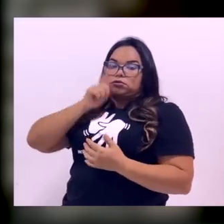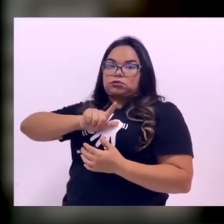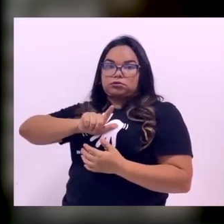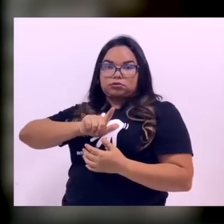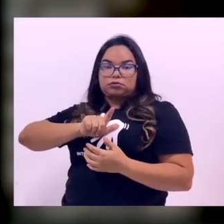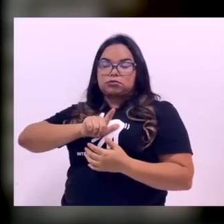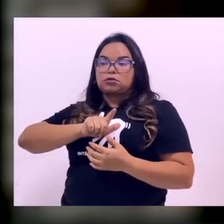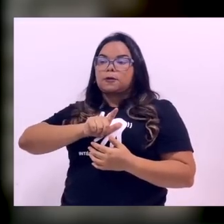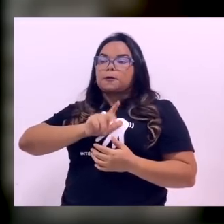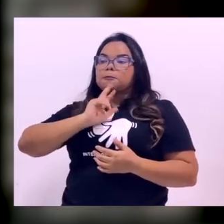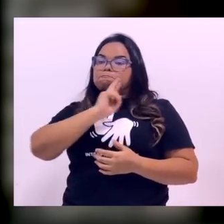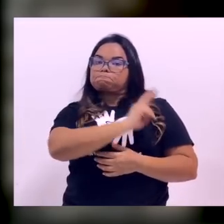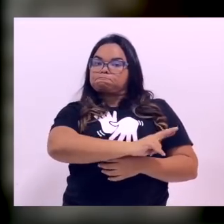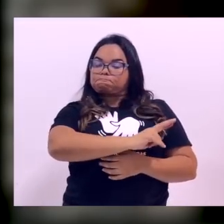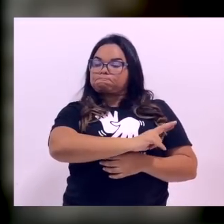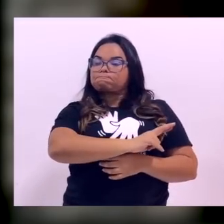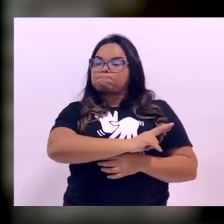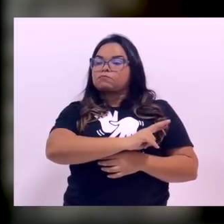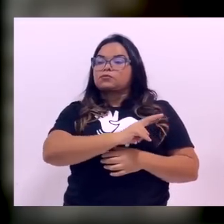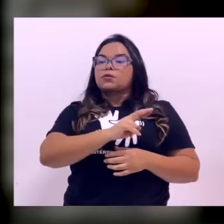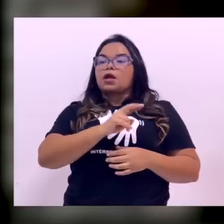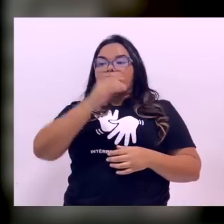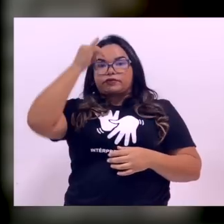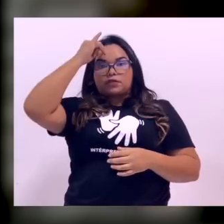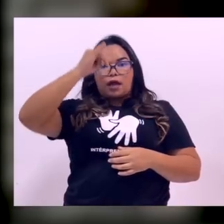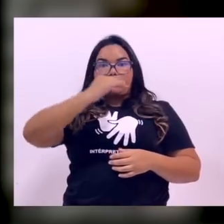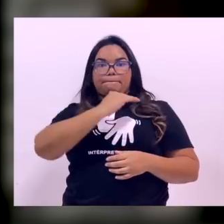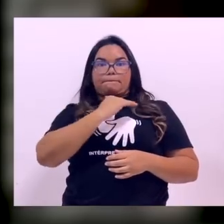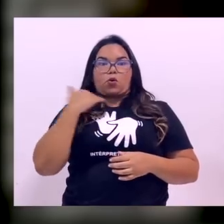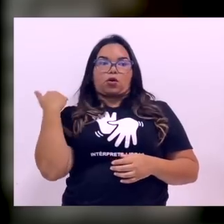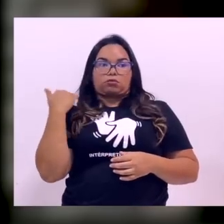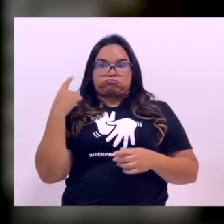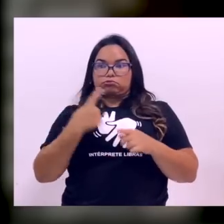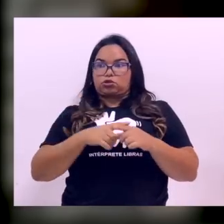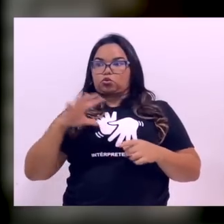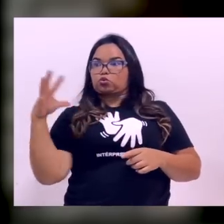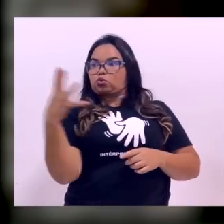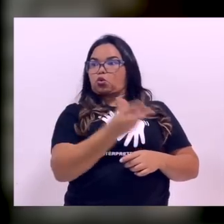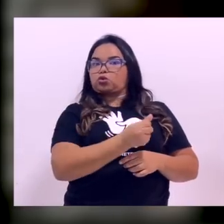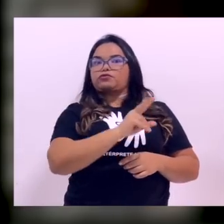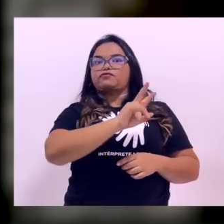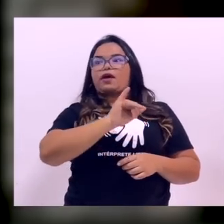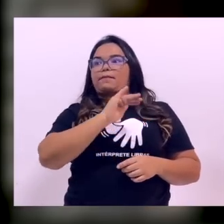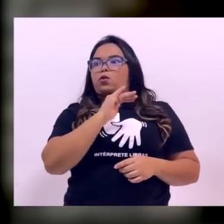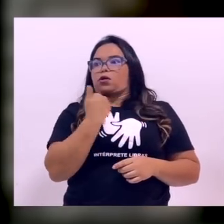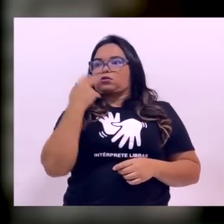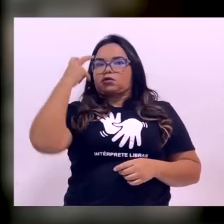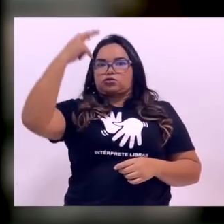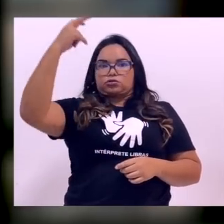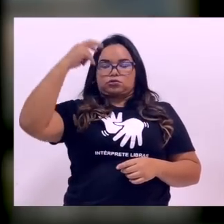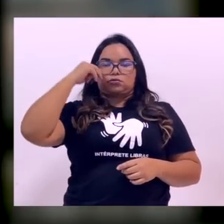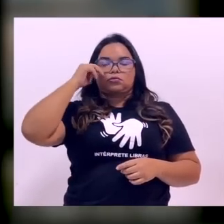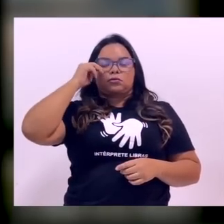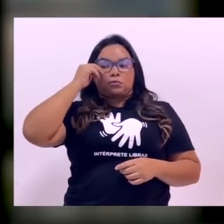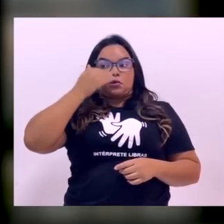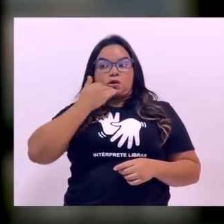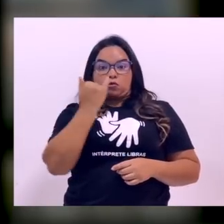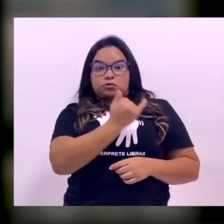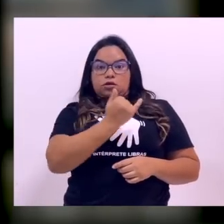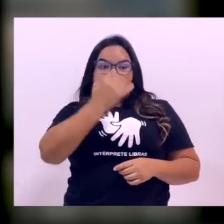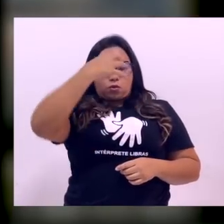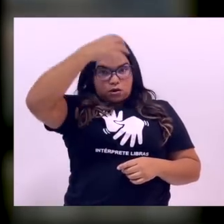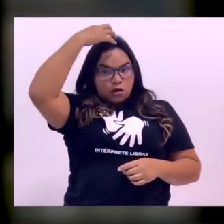que ele e seus amigos pudessem escapar da execução juntamente com o resto dos homens sábios de